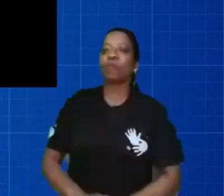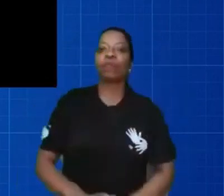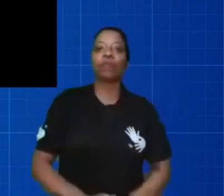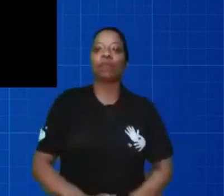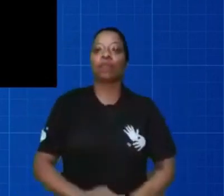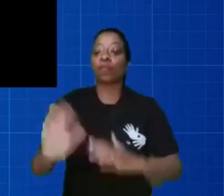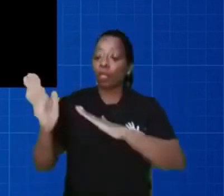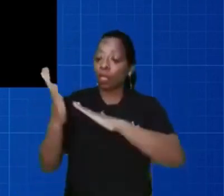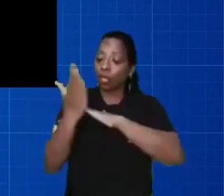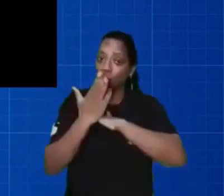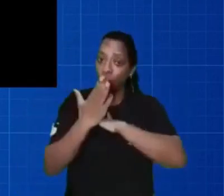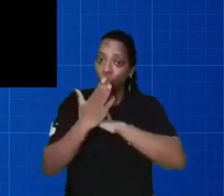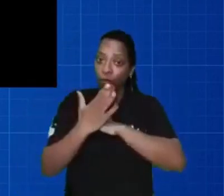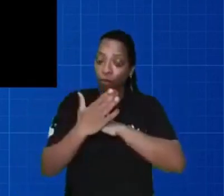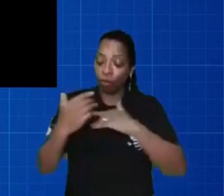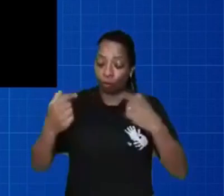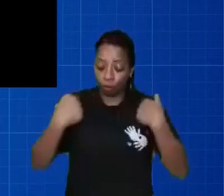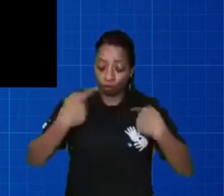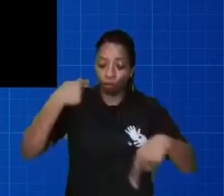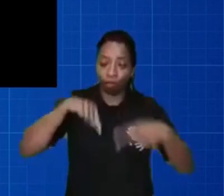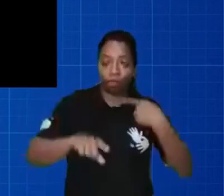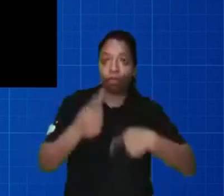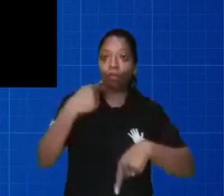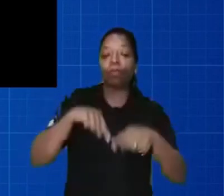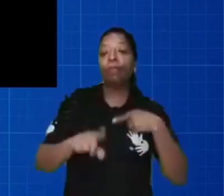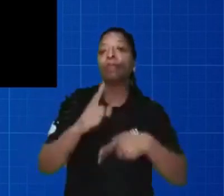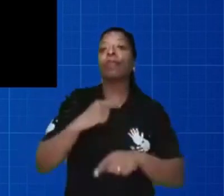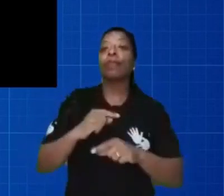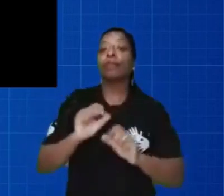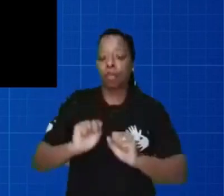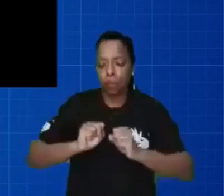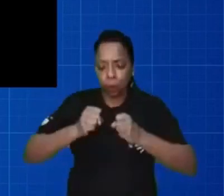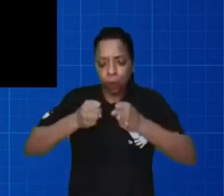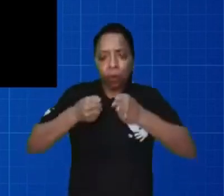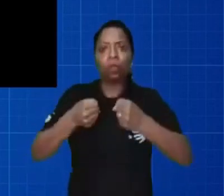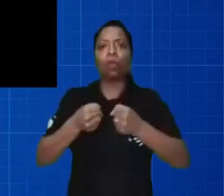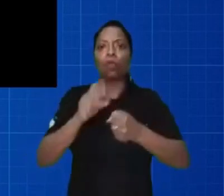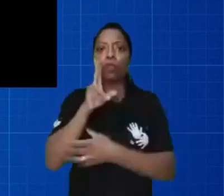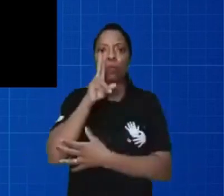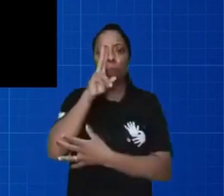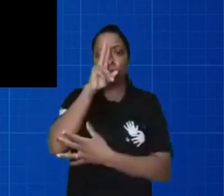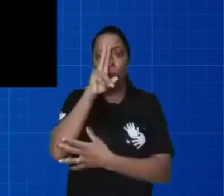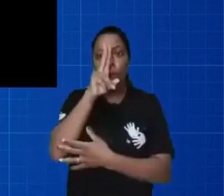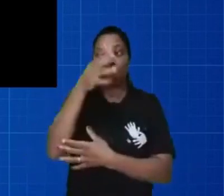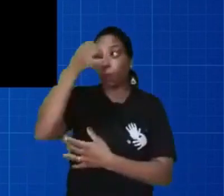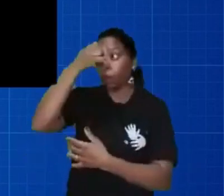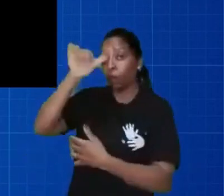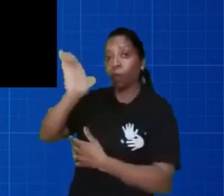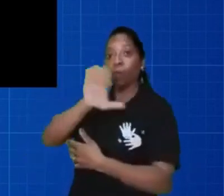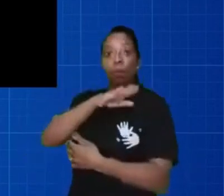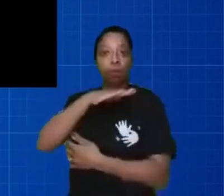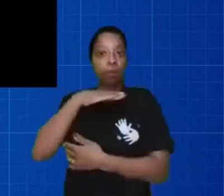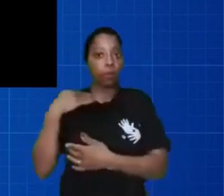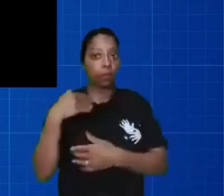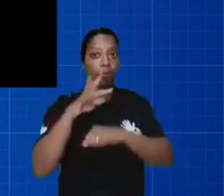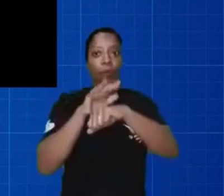evitam milhares de óbitos todos os anos, são seguras, passam pelo controle de qualidade da Anvisa e são oferecidas de